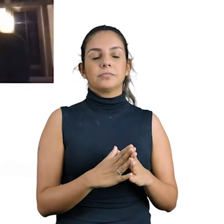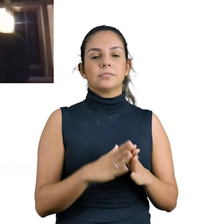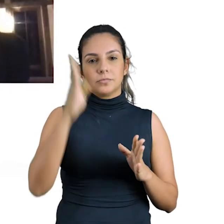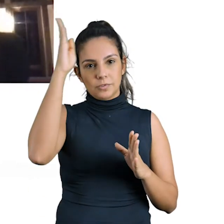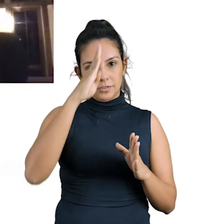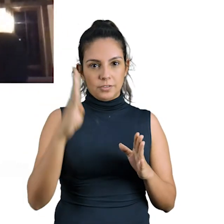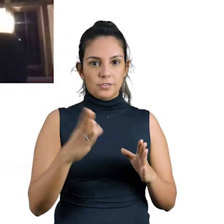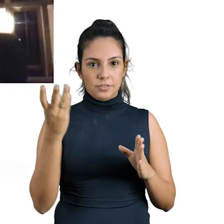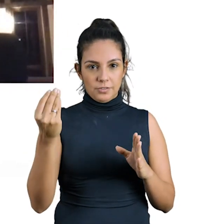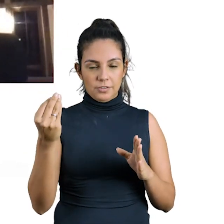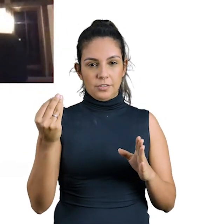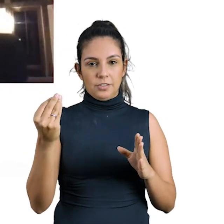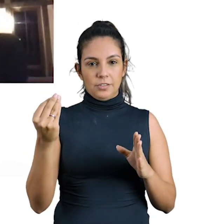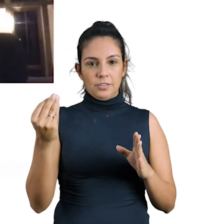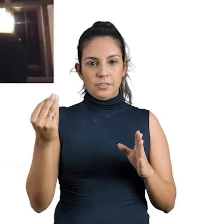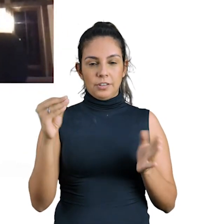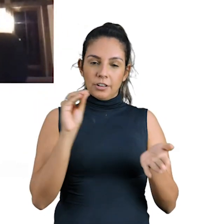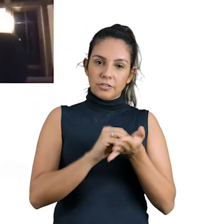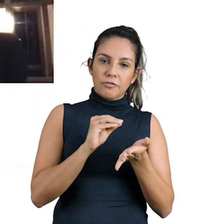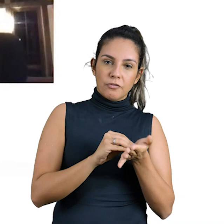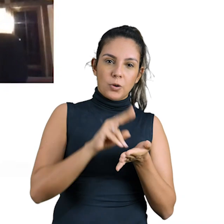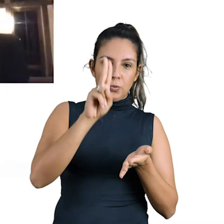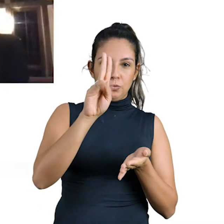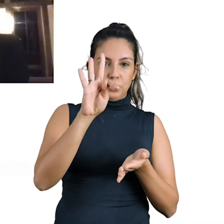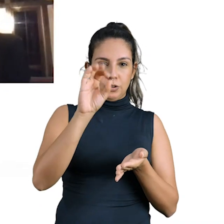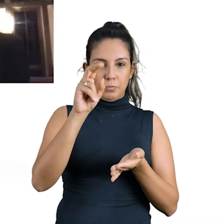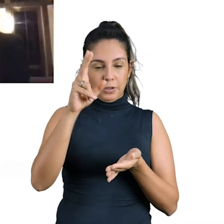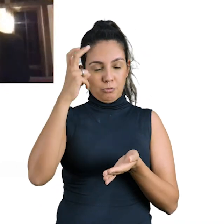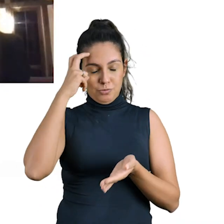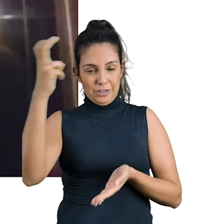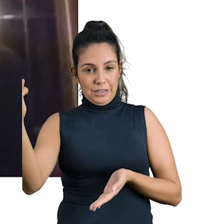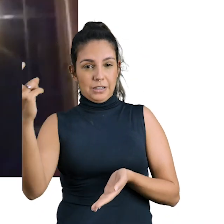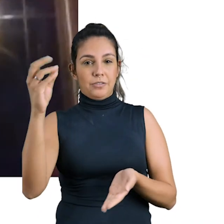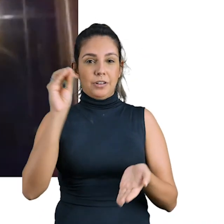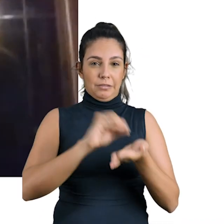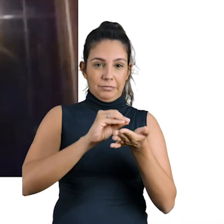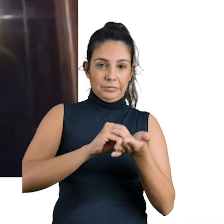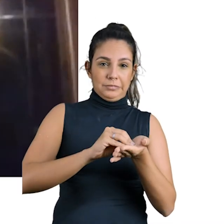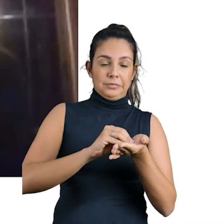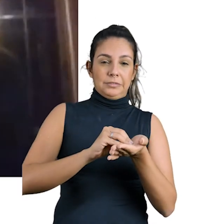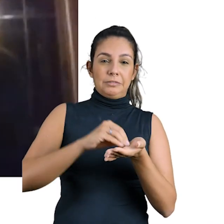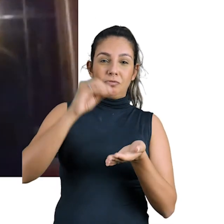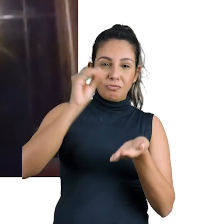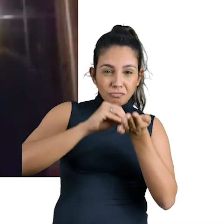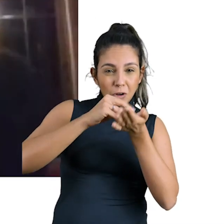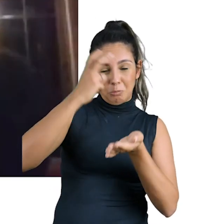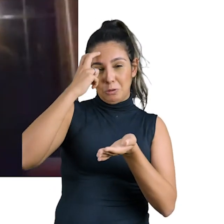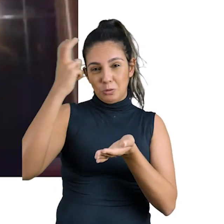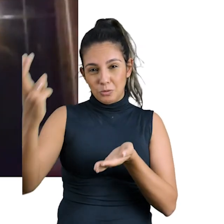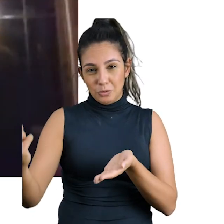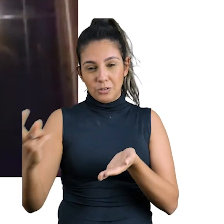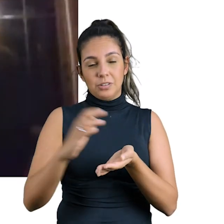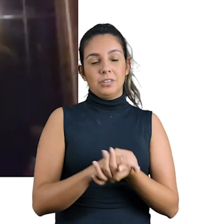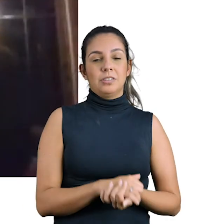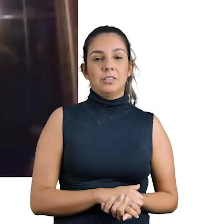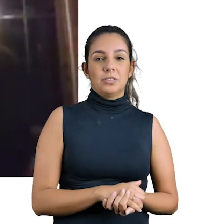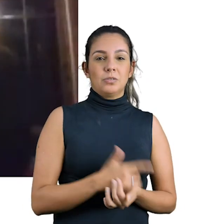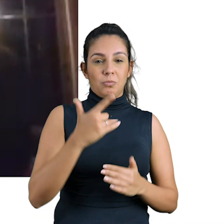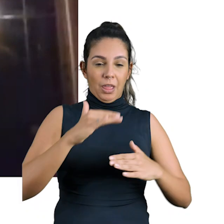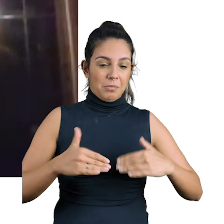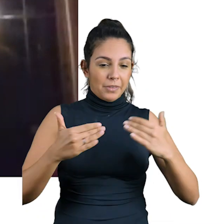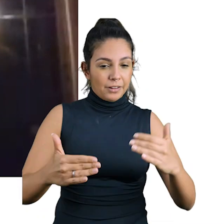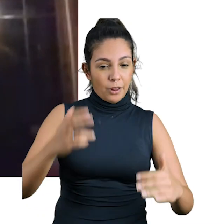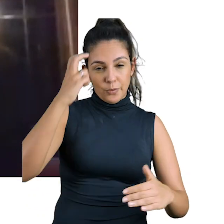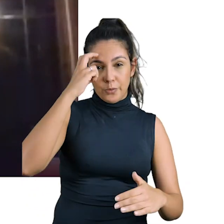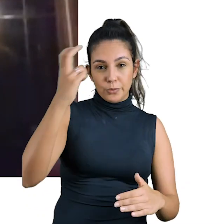nesse Brasil tão distópico que nós vivemos, em que a cultura tem sido sucateada, não há mais um